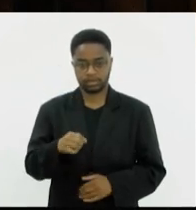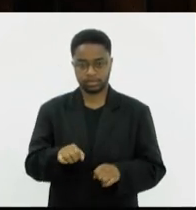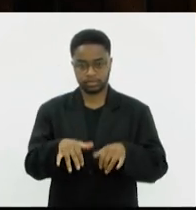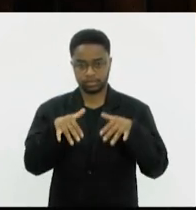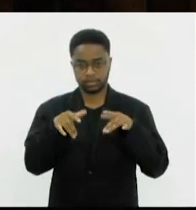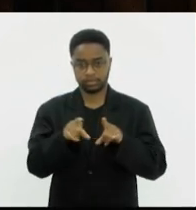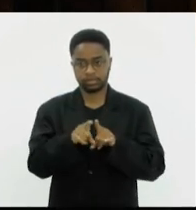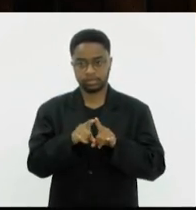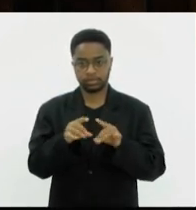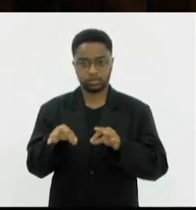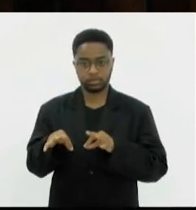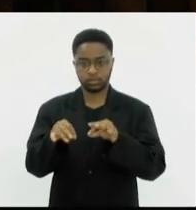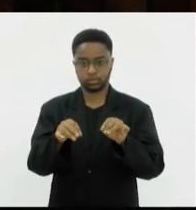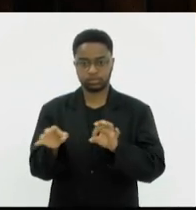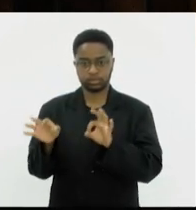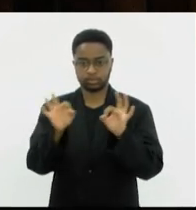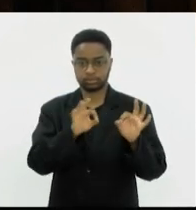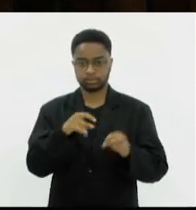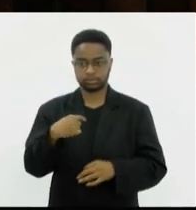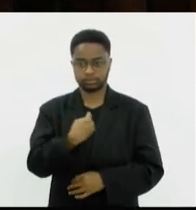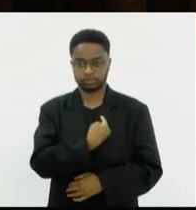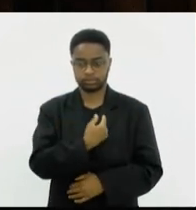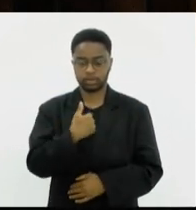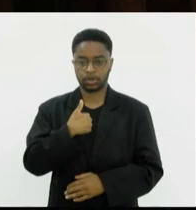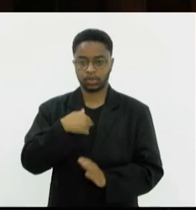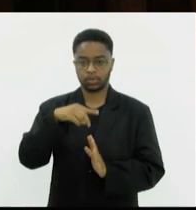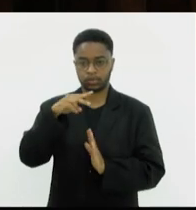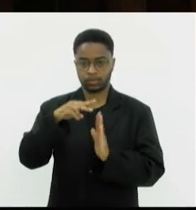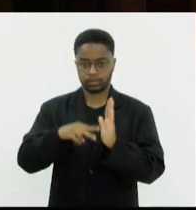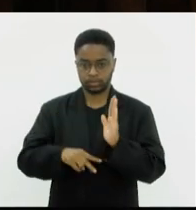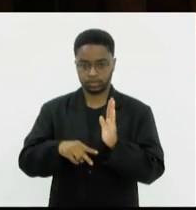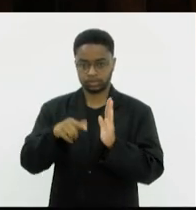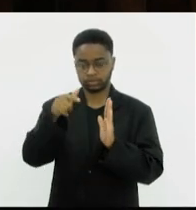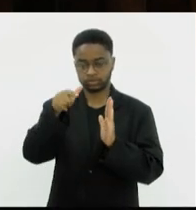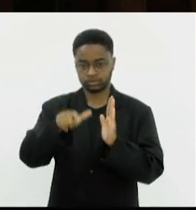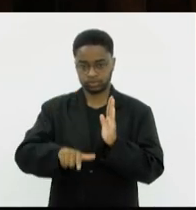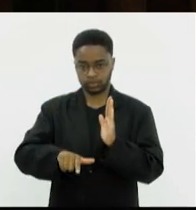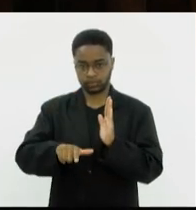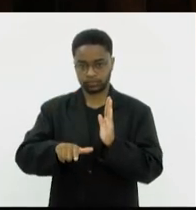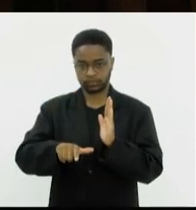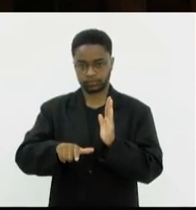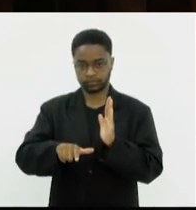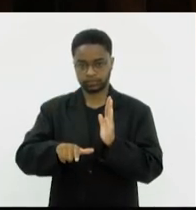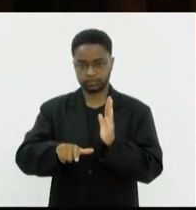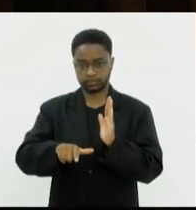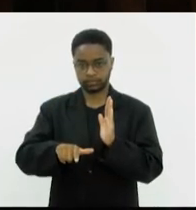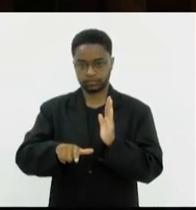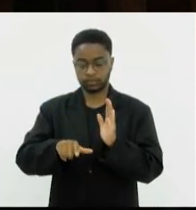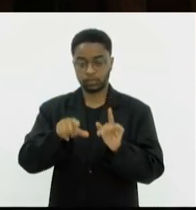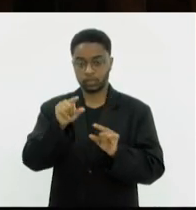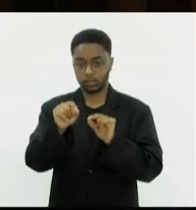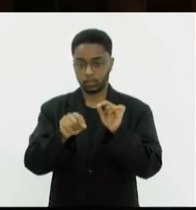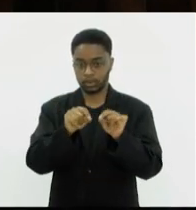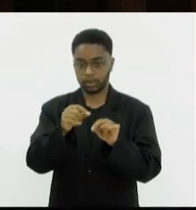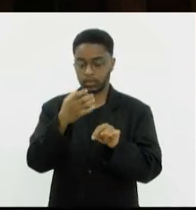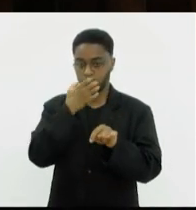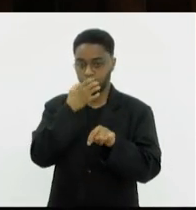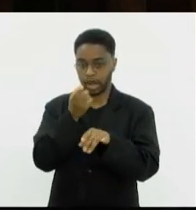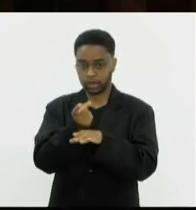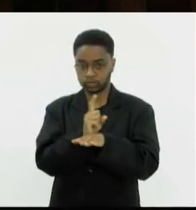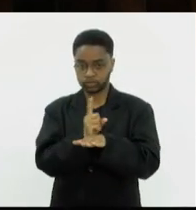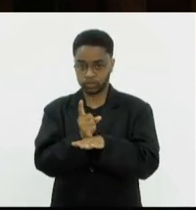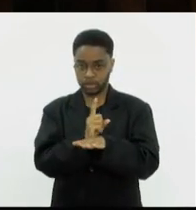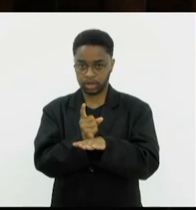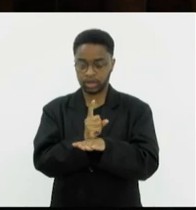que nos assistem. Vou ler de novo o que o cachorrinho